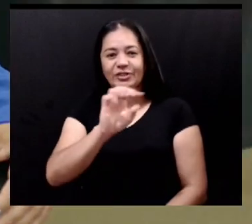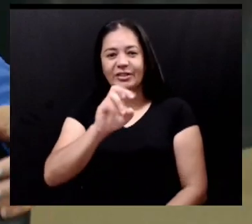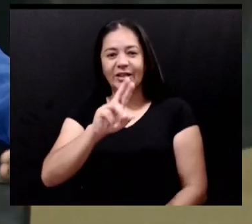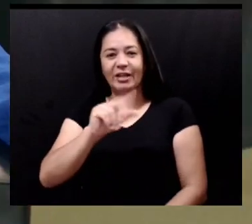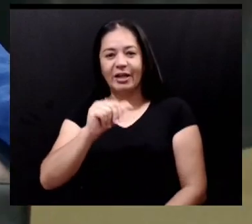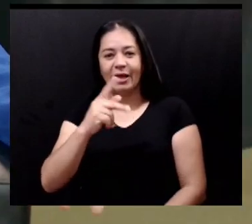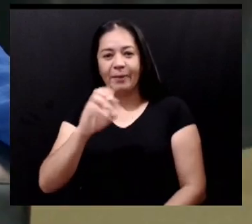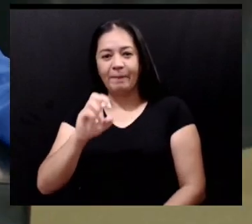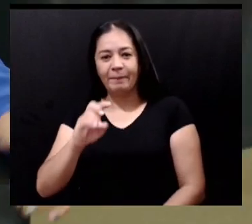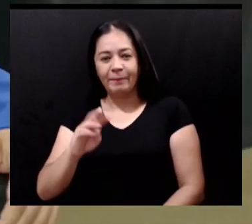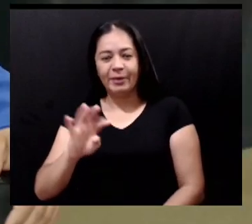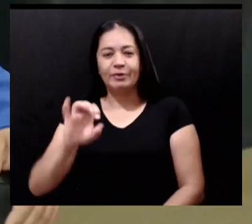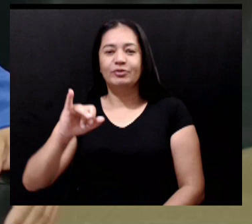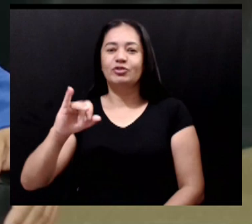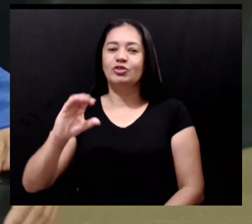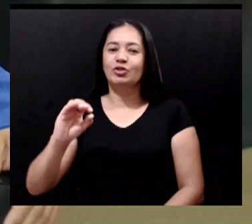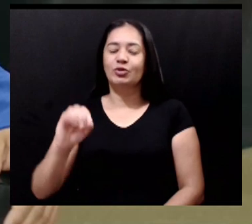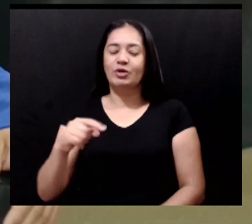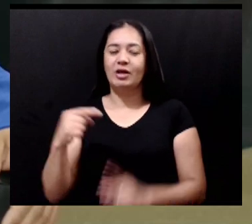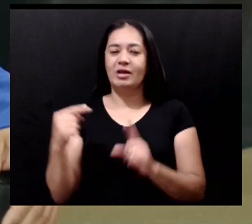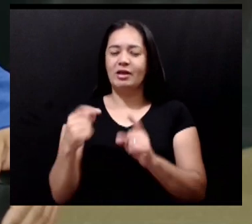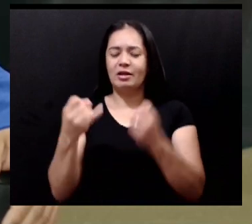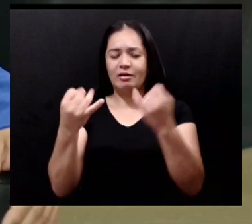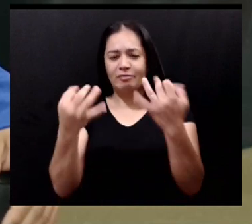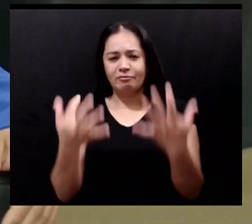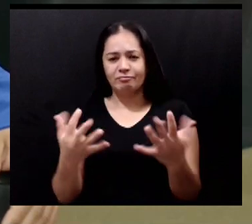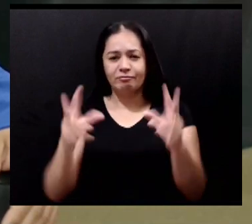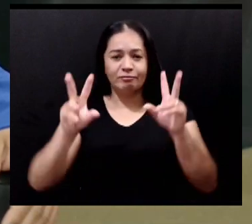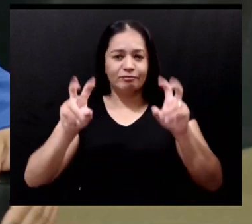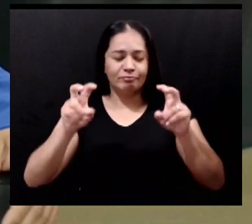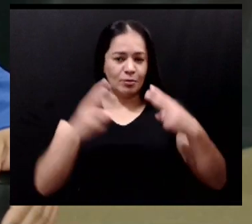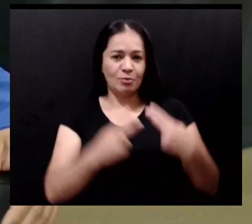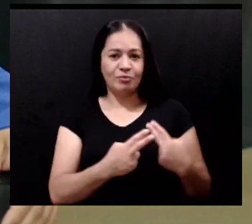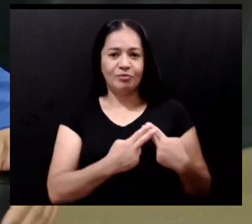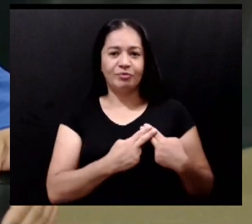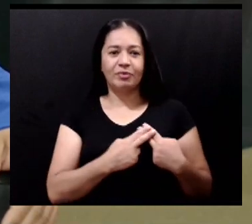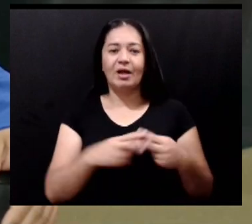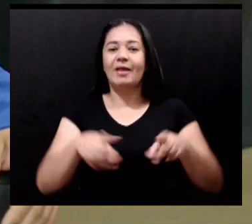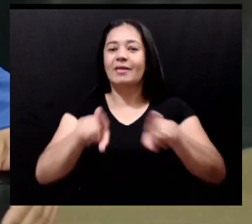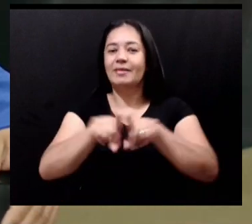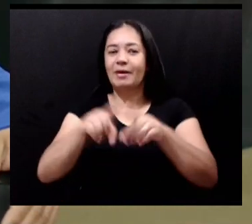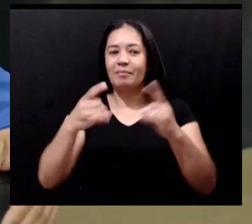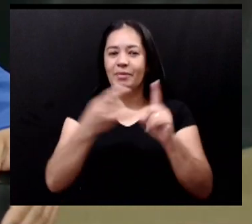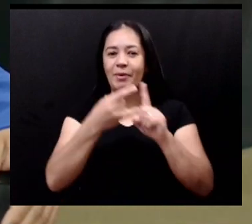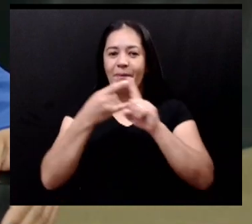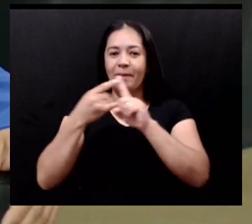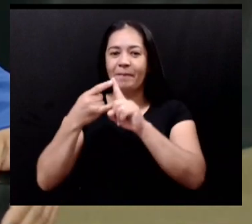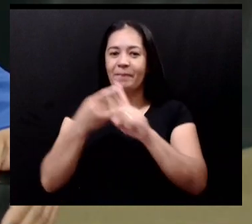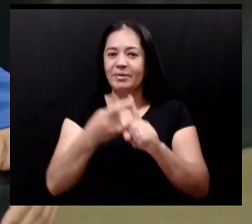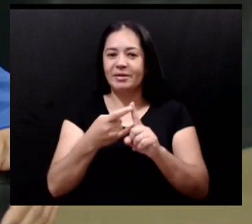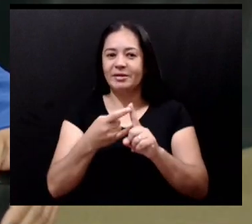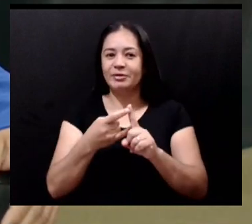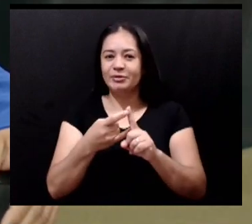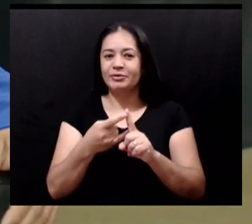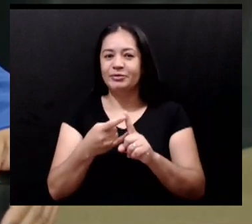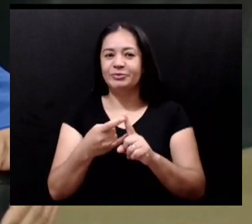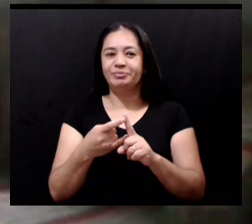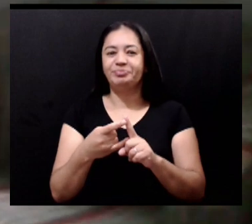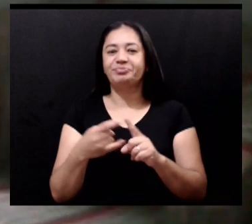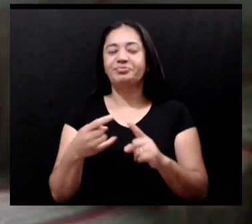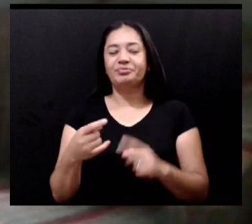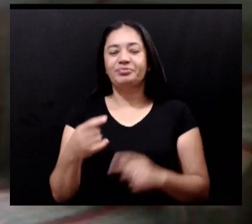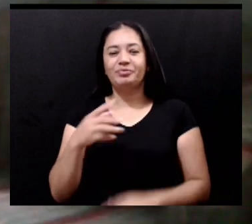com ela e ela vai falar para a gente sobre luto. E pelo Zoom nós estamos recebendo a vice-presidente da ABM